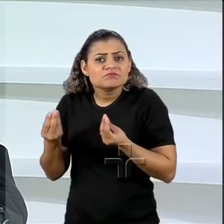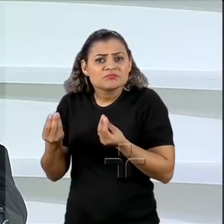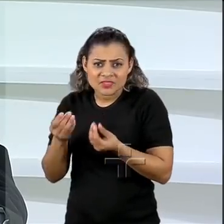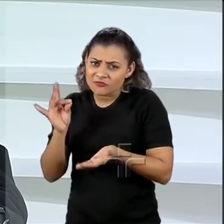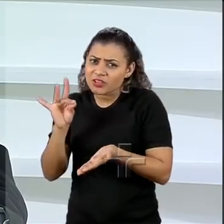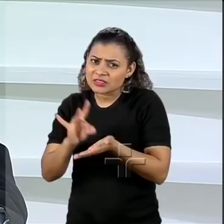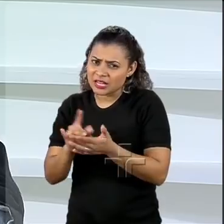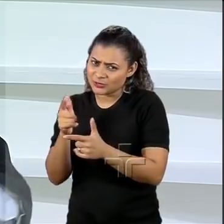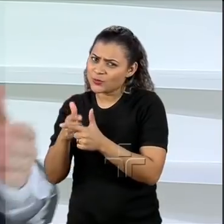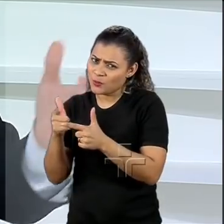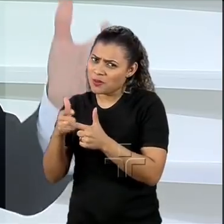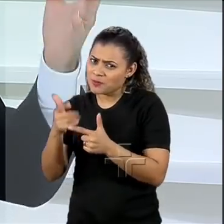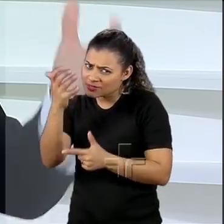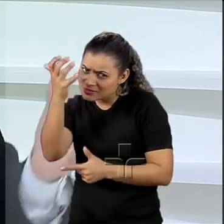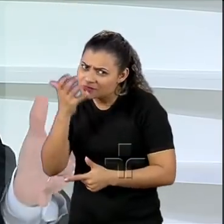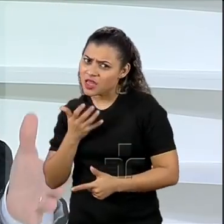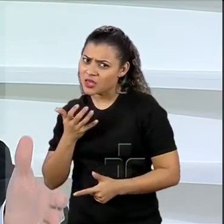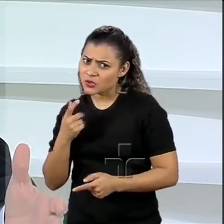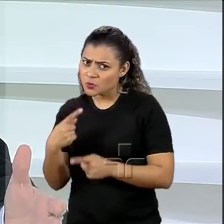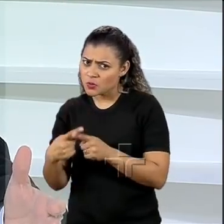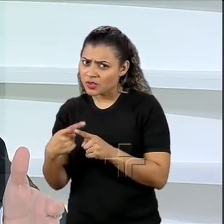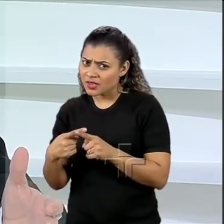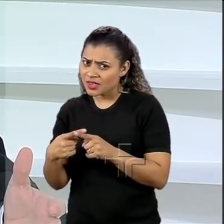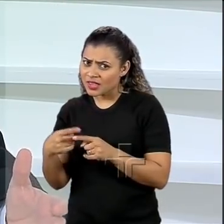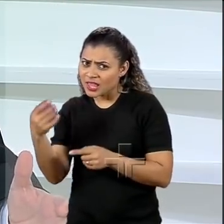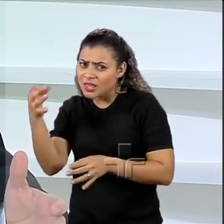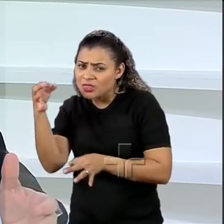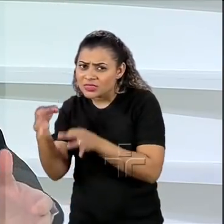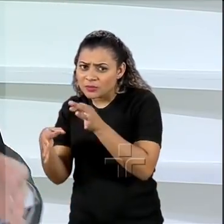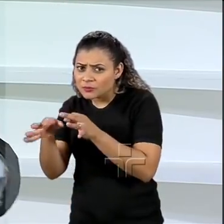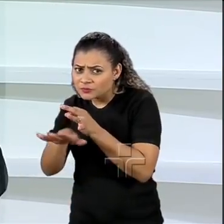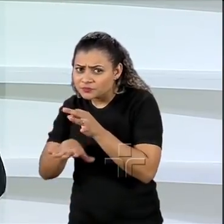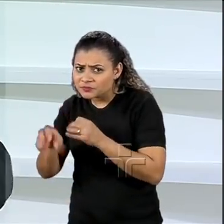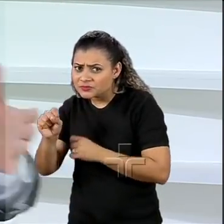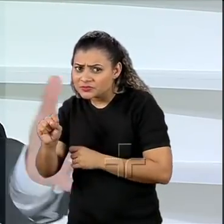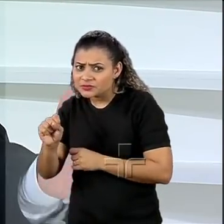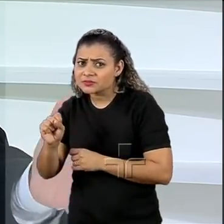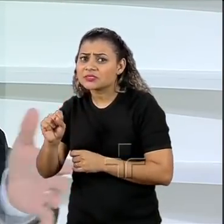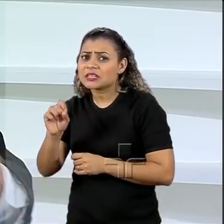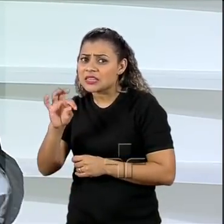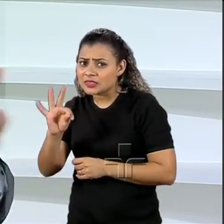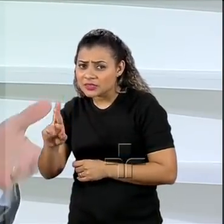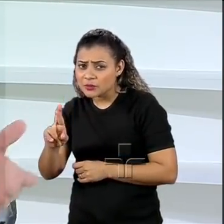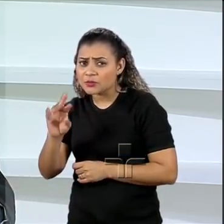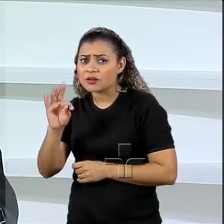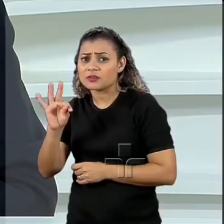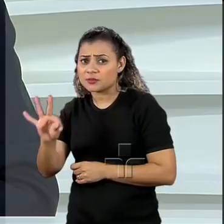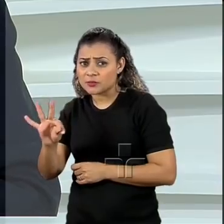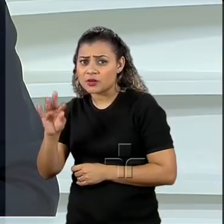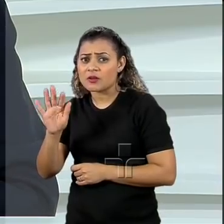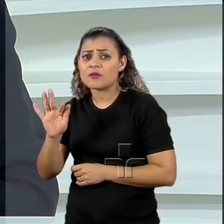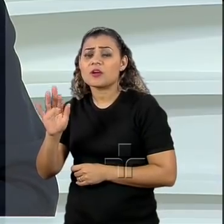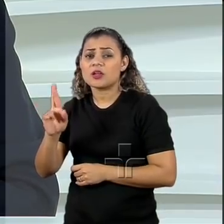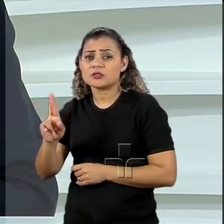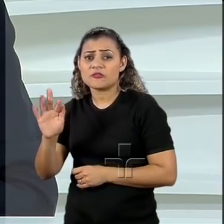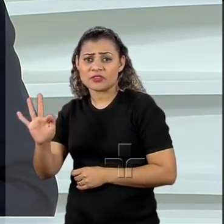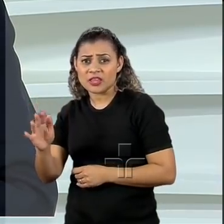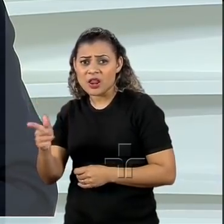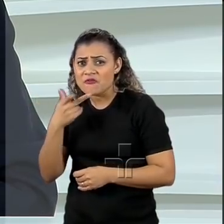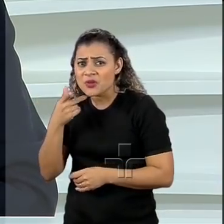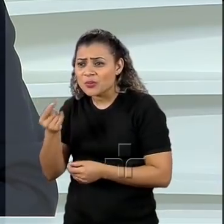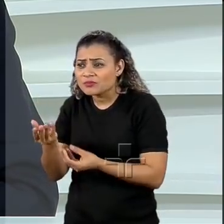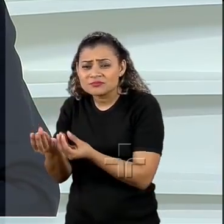altamente problemático, né? No momento que o tribunal deveria tomar uma decisão clara sobre isso e moralizar essa questão claro, e não o fez. É uma né?